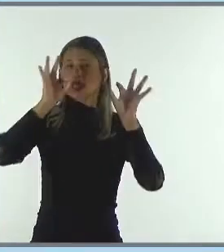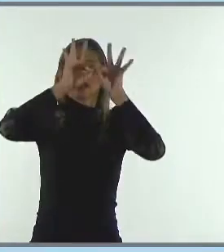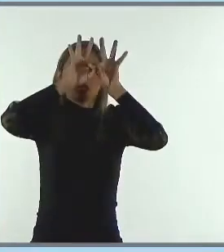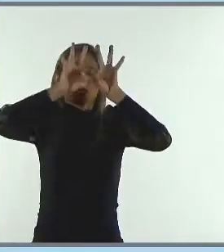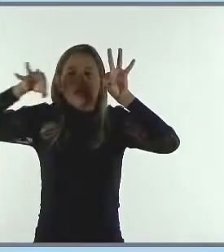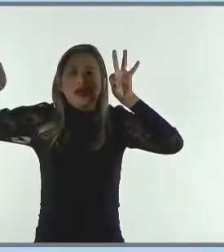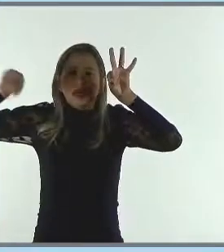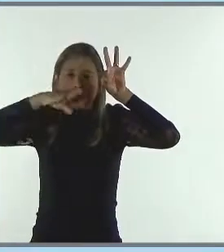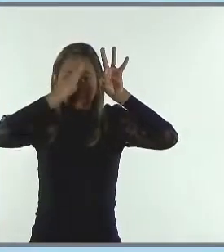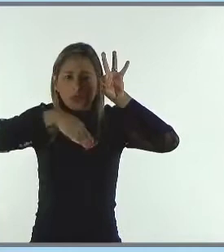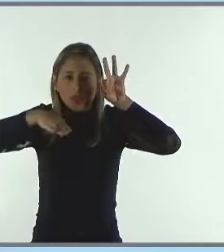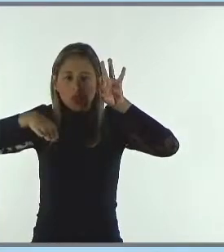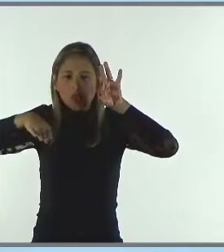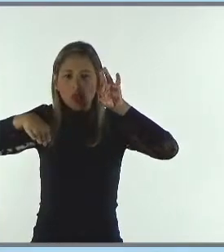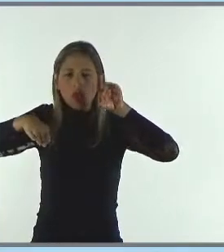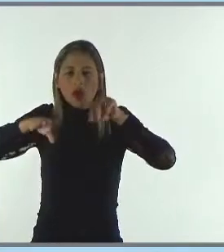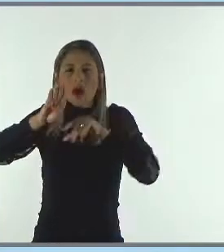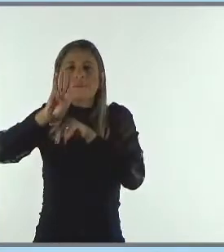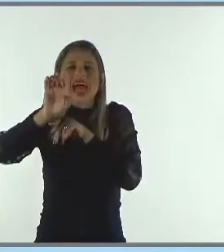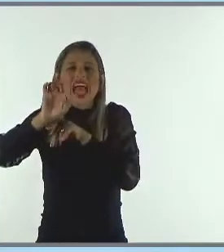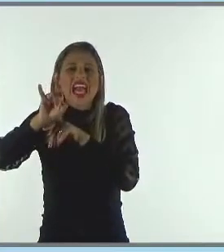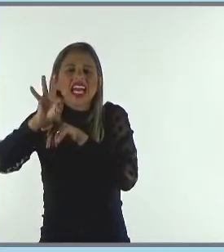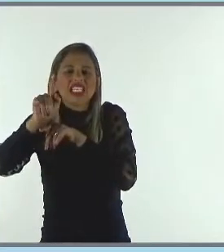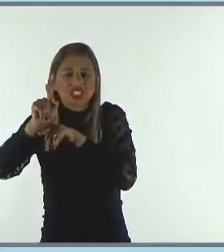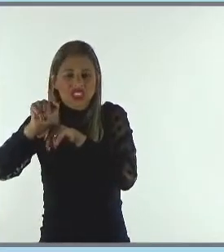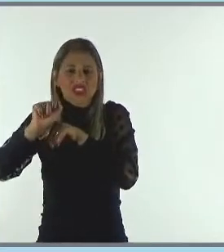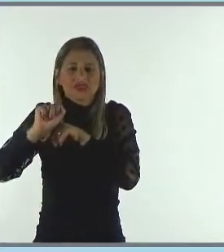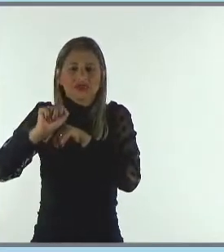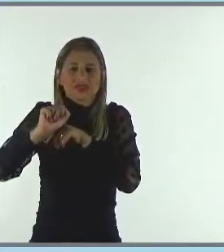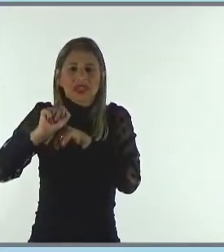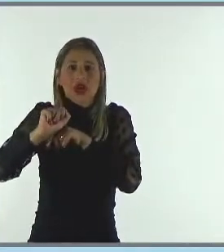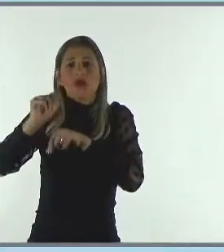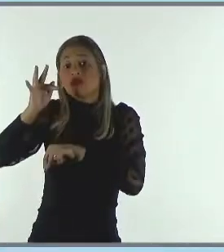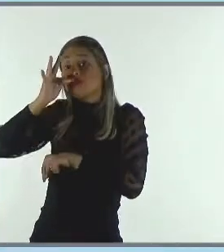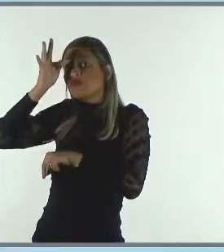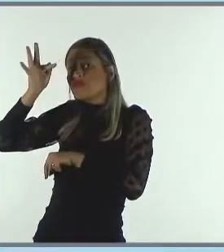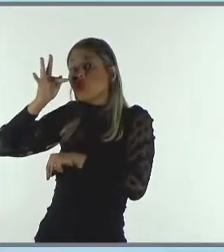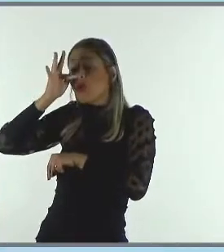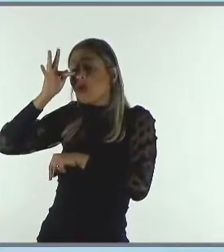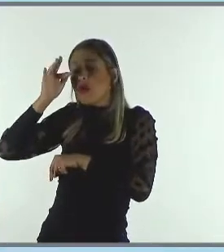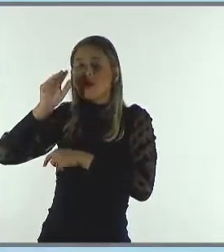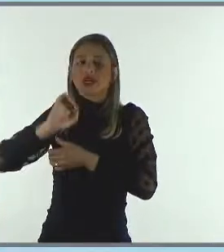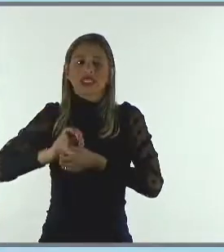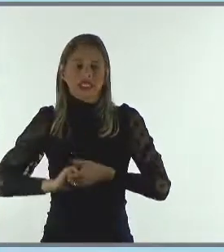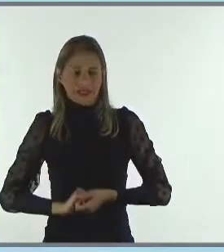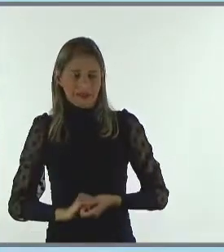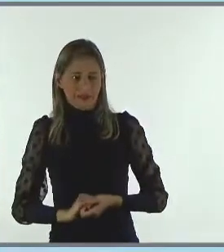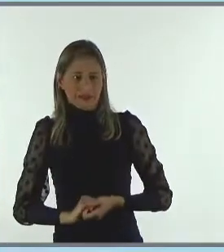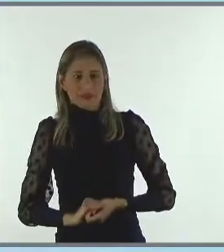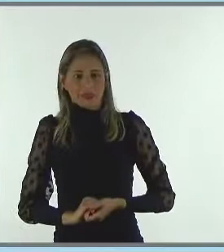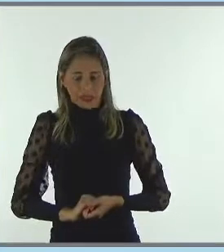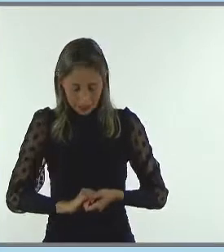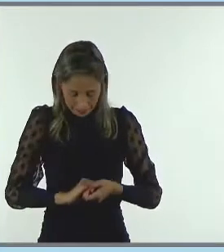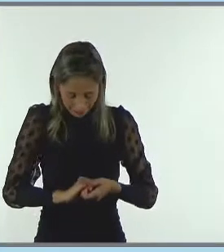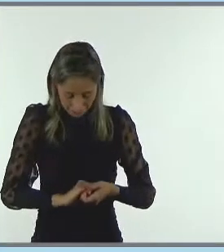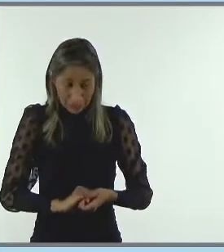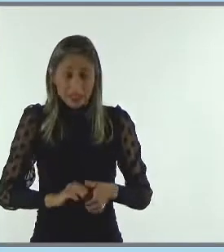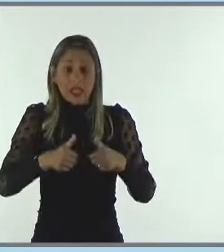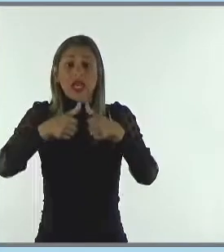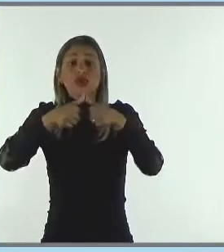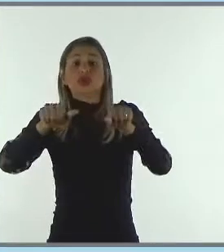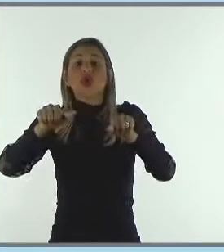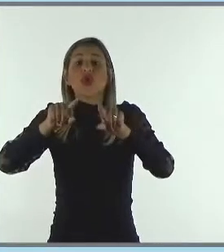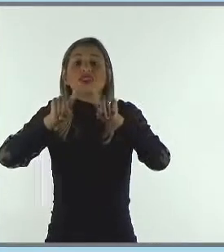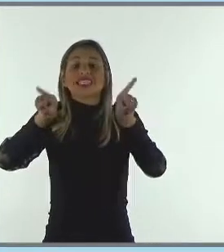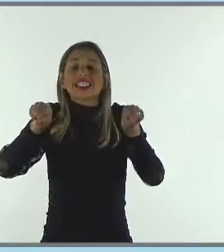cortina bege clara, um arranjo de flores de um lado e eu estou na minha sala